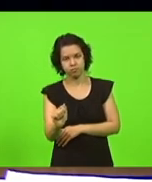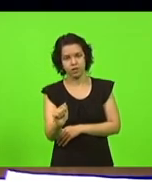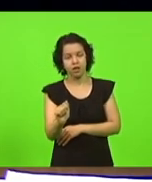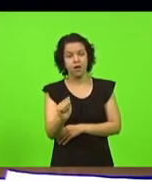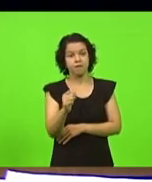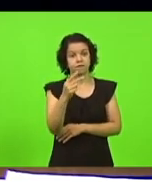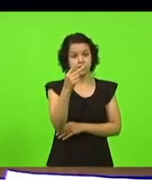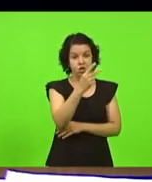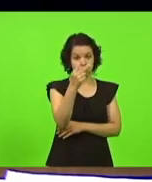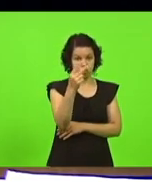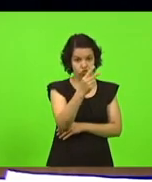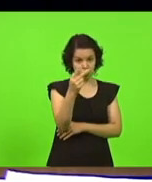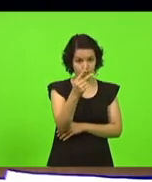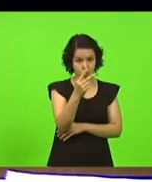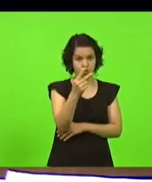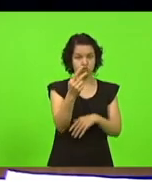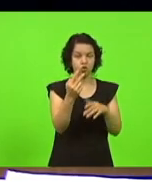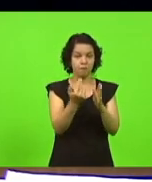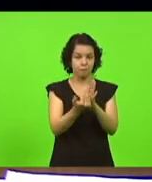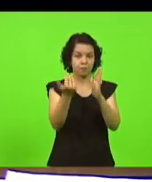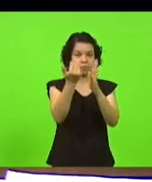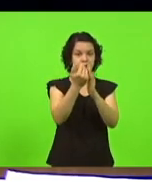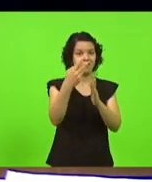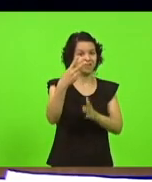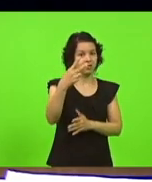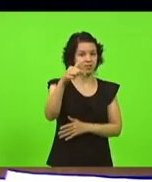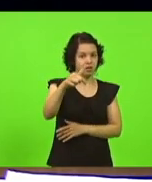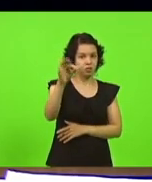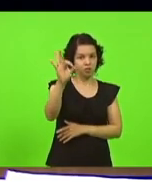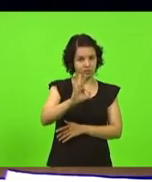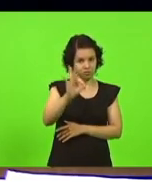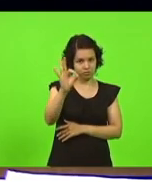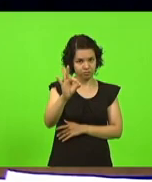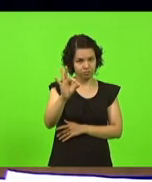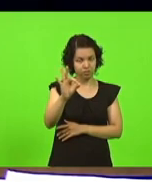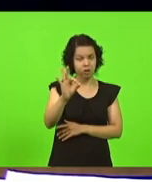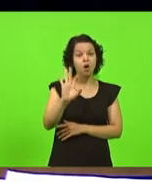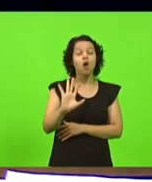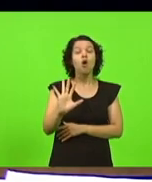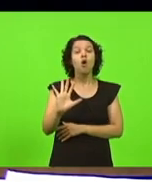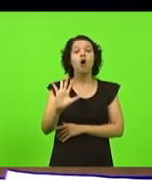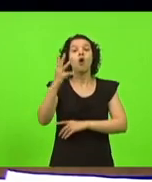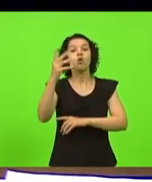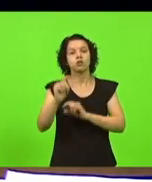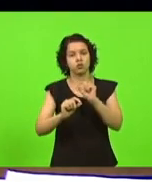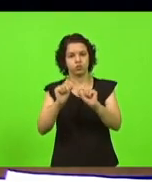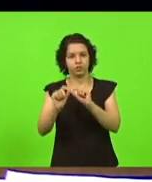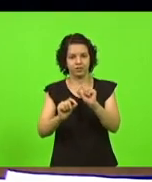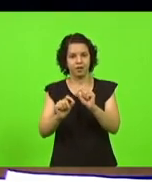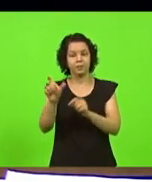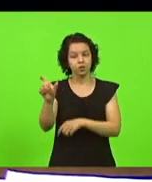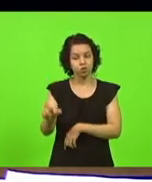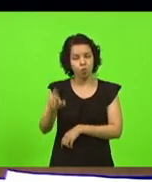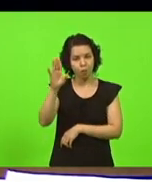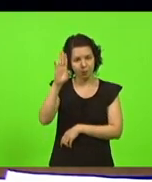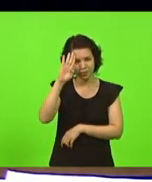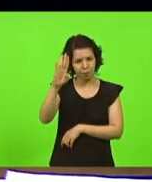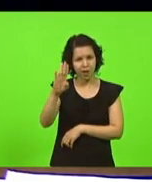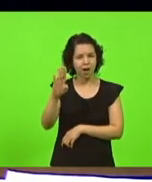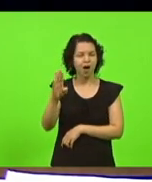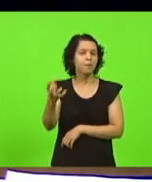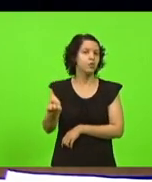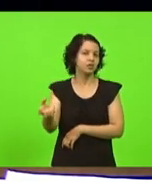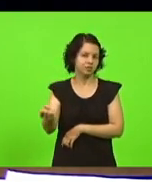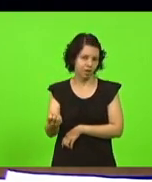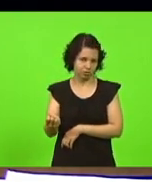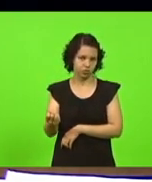22% para 27%. Então, o que acontece na prática, principalmente para o aposentado e para quem